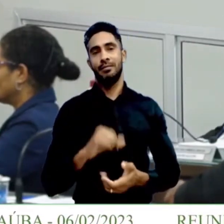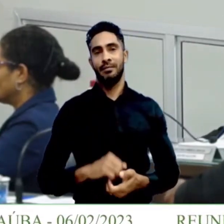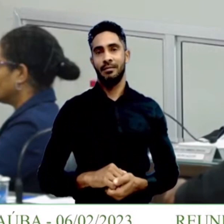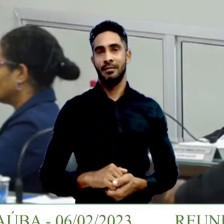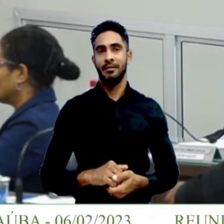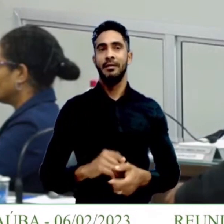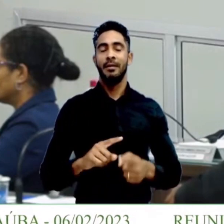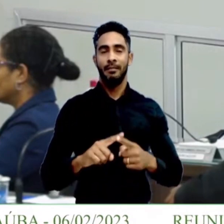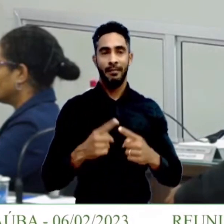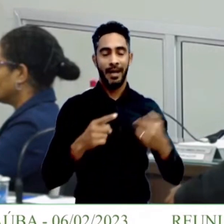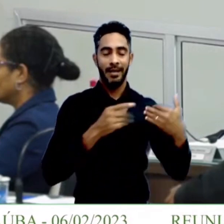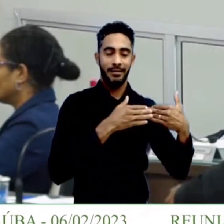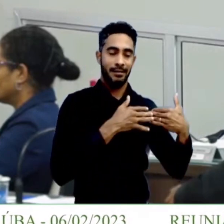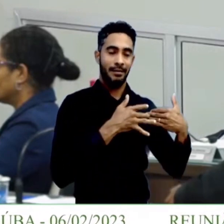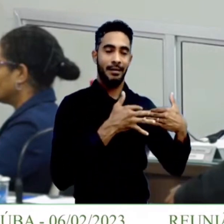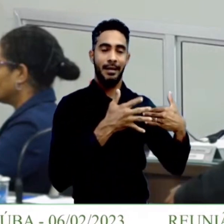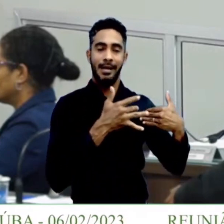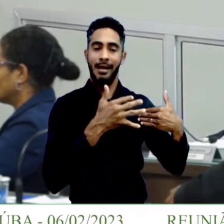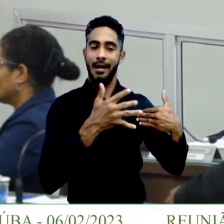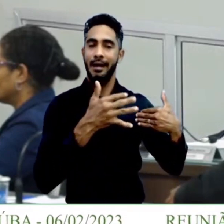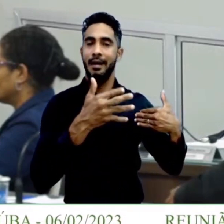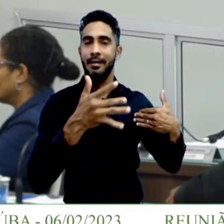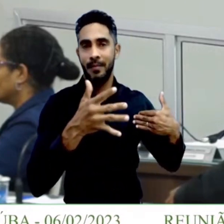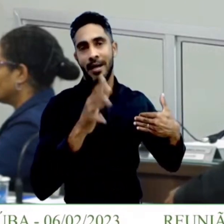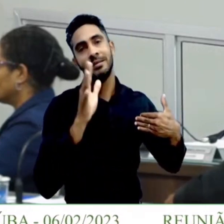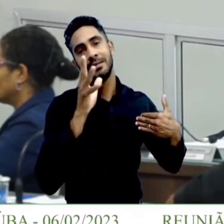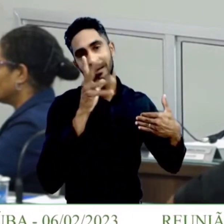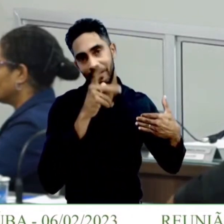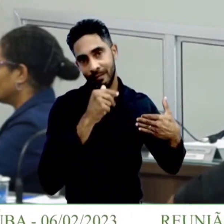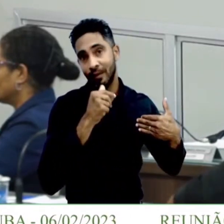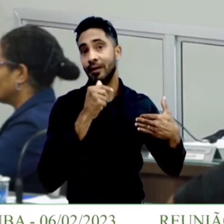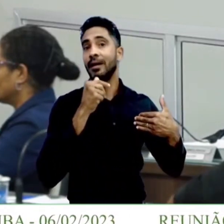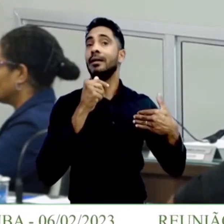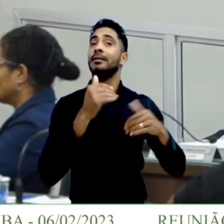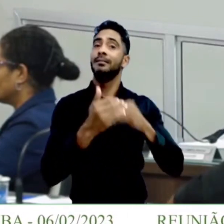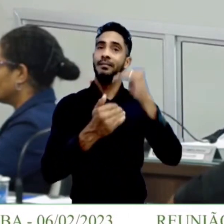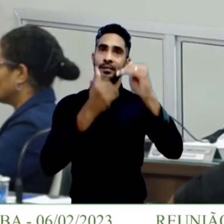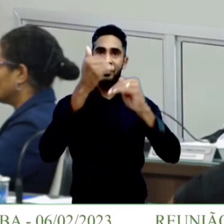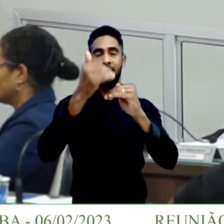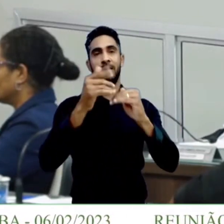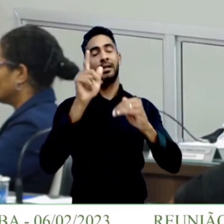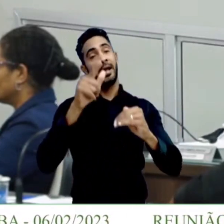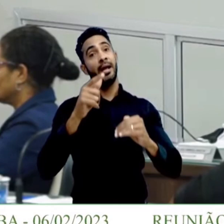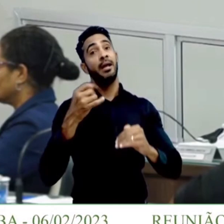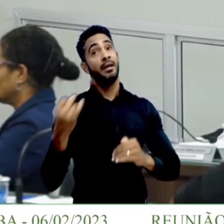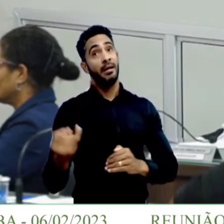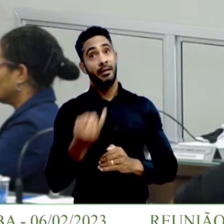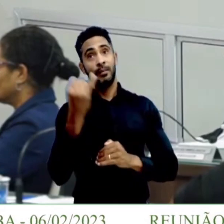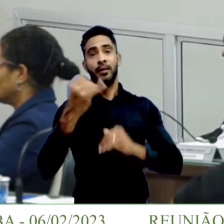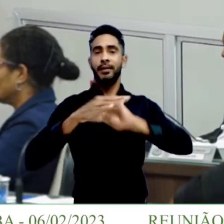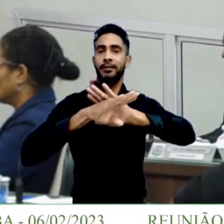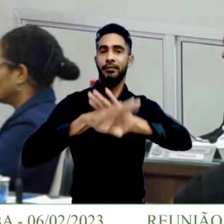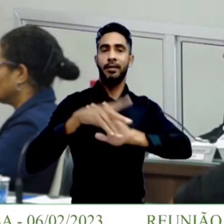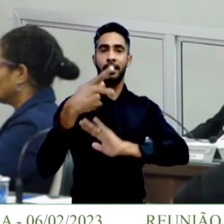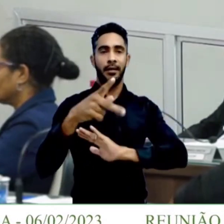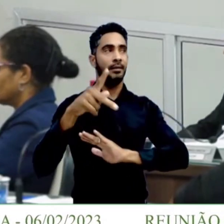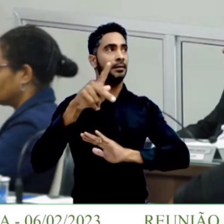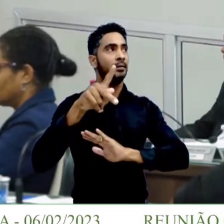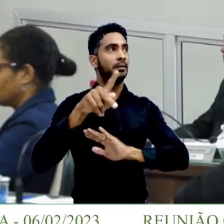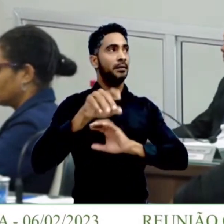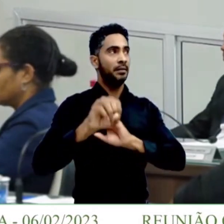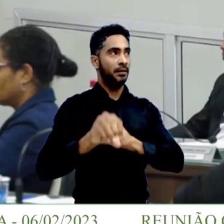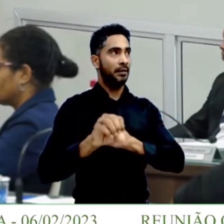é a longo prazo esse fruto. E talvez não é interessante investir na educação.